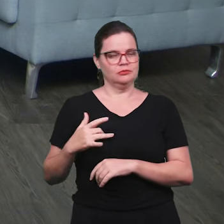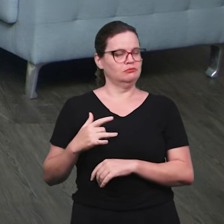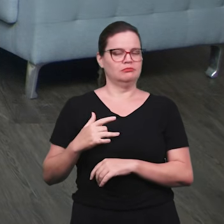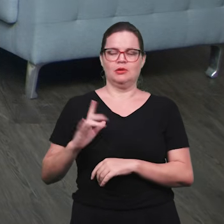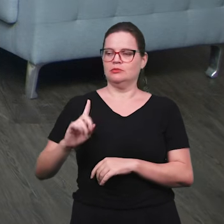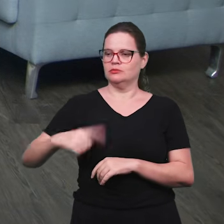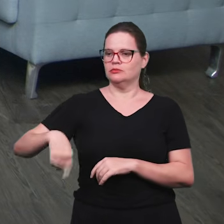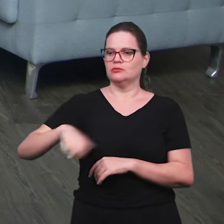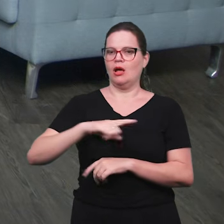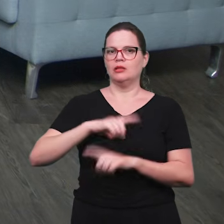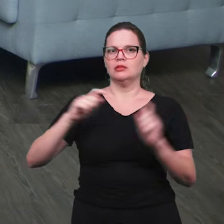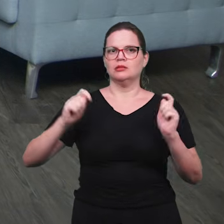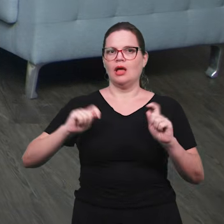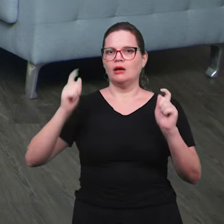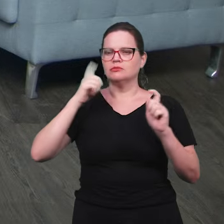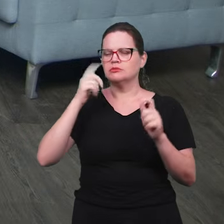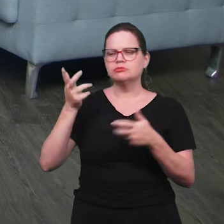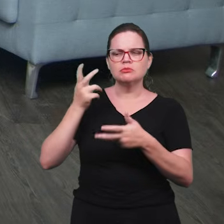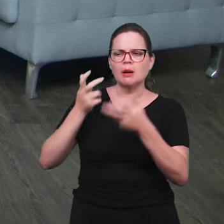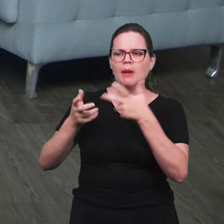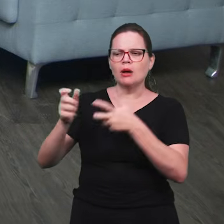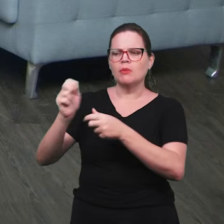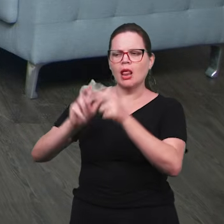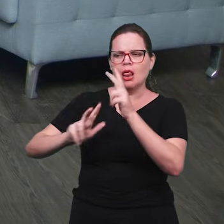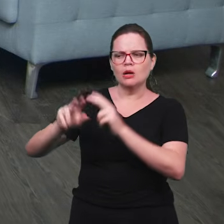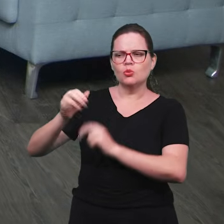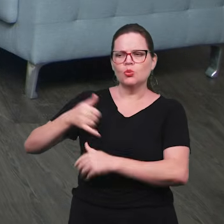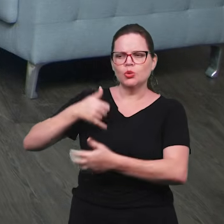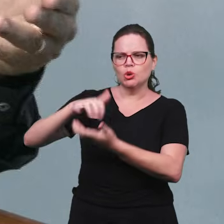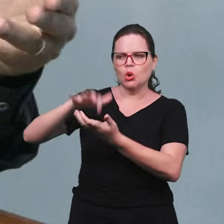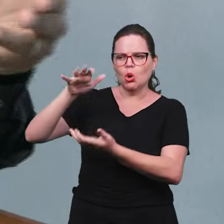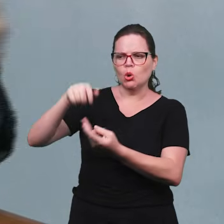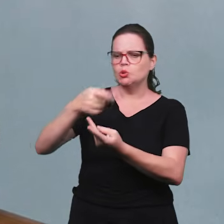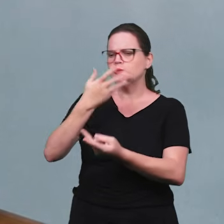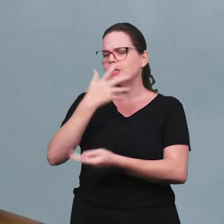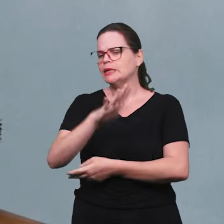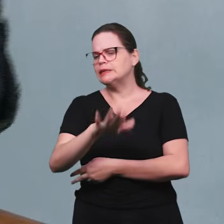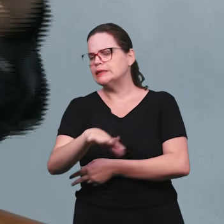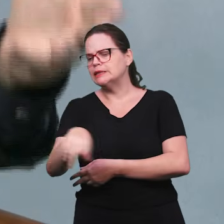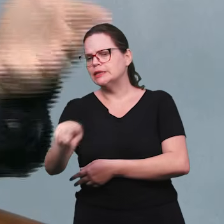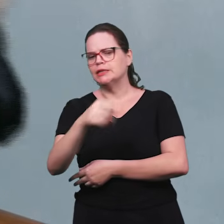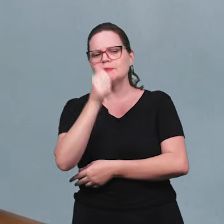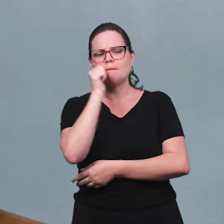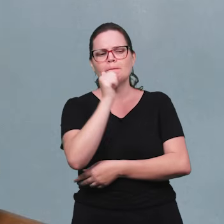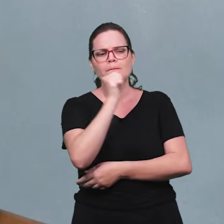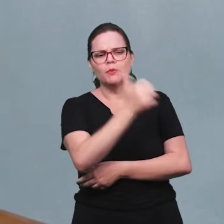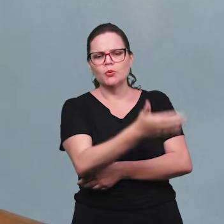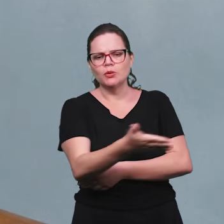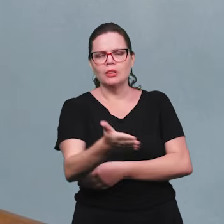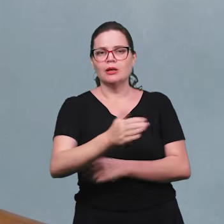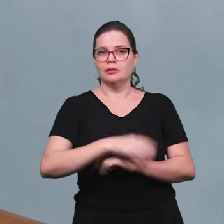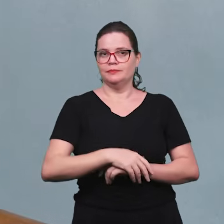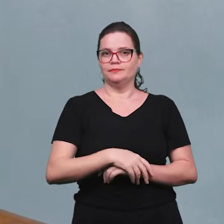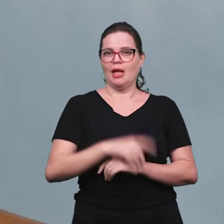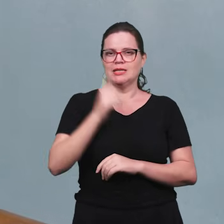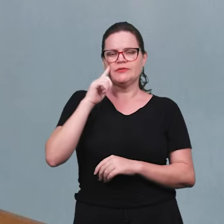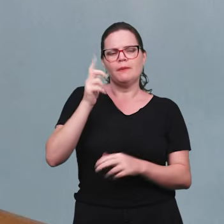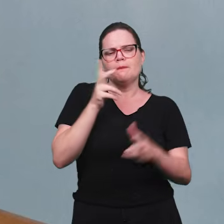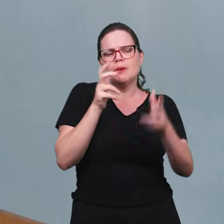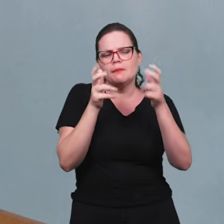vamos detectar, ouvir o idoso, ouvir a criança, ouvir as mulheres, você vai